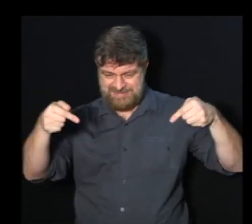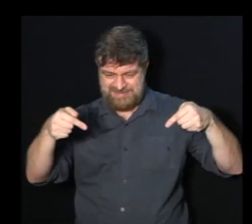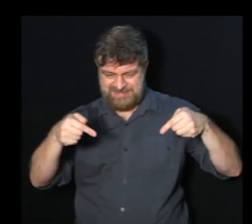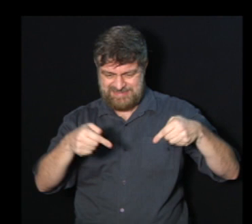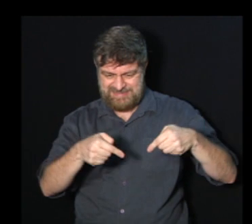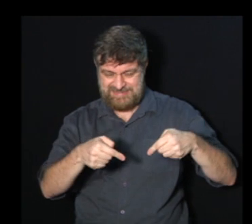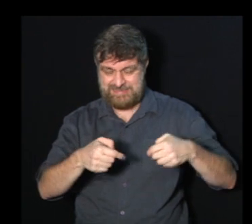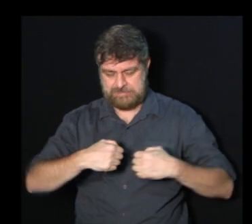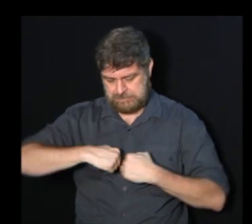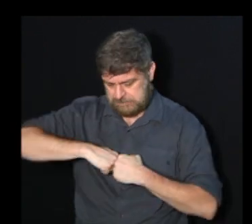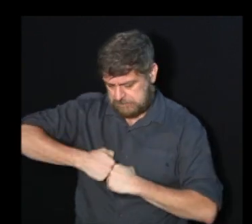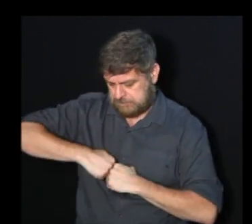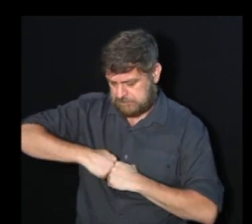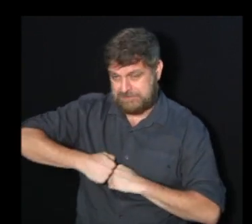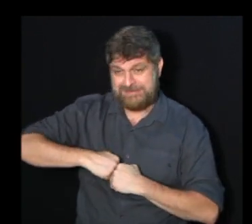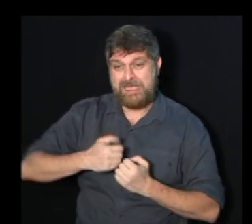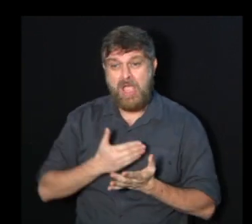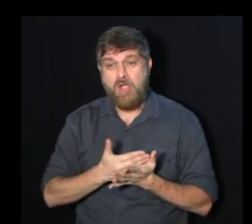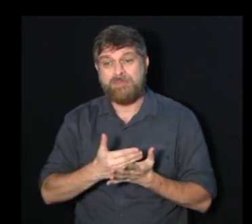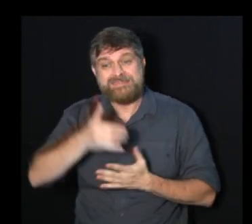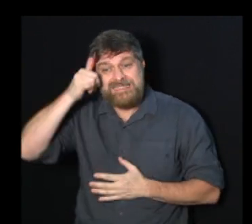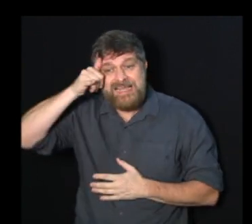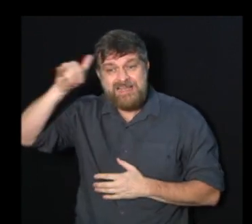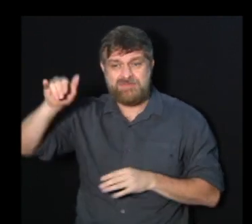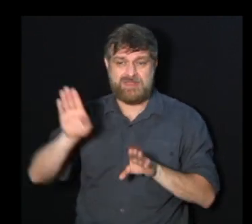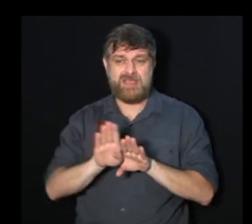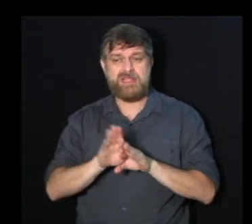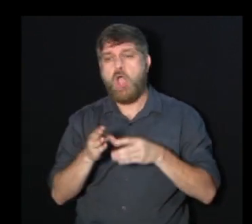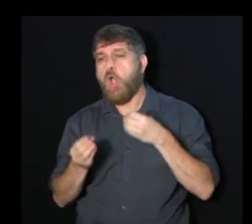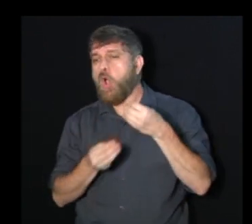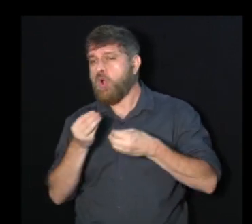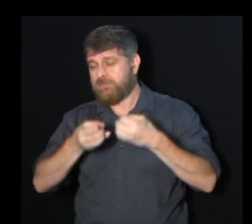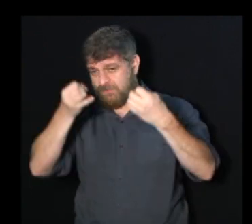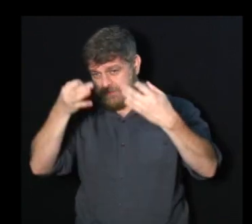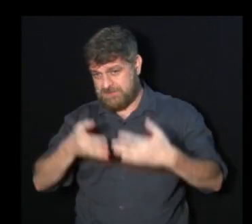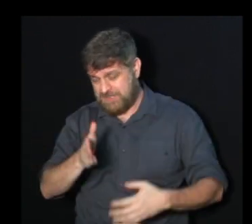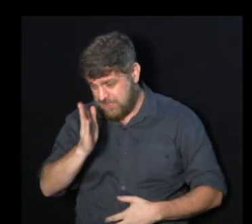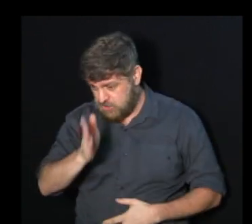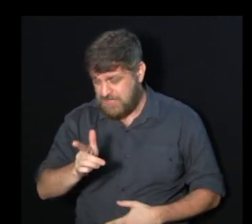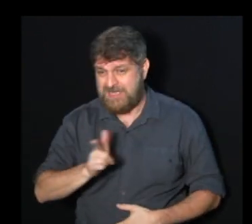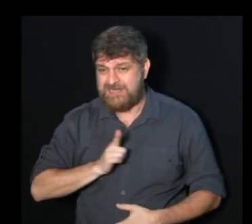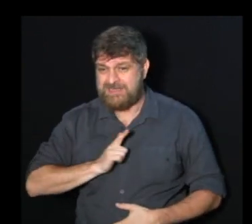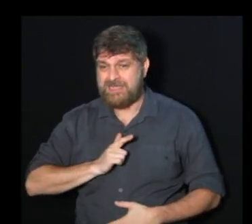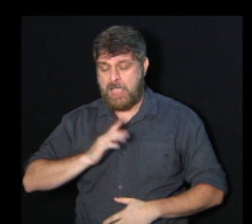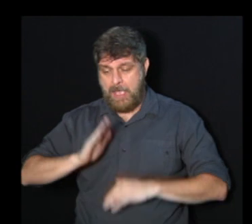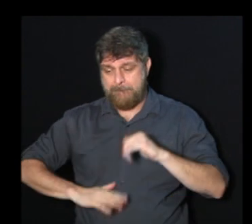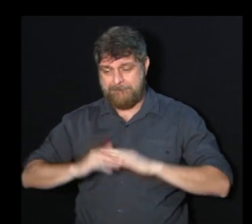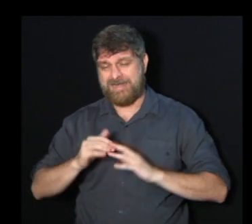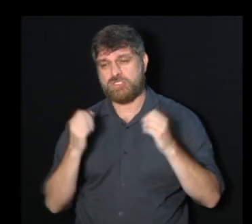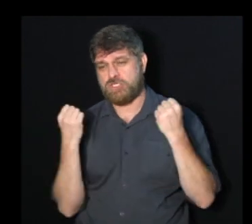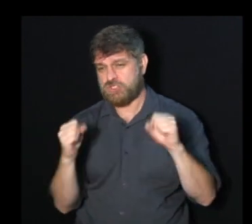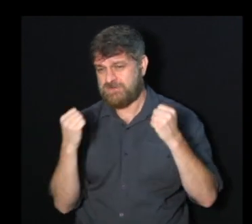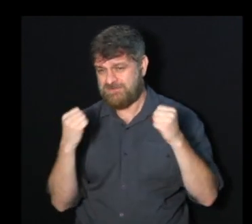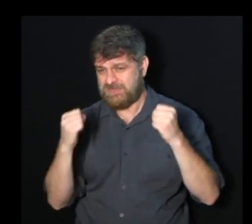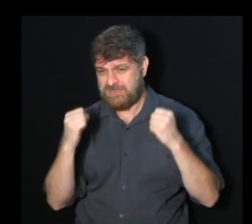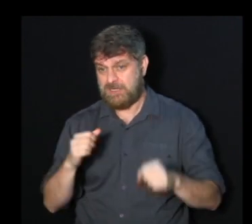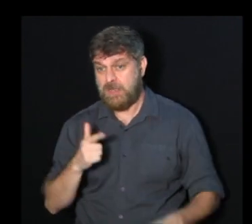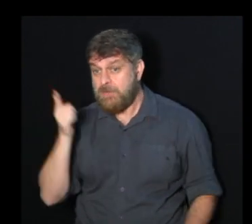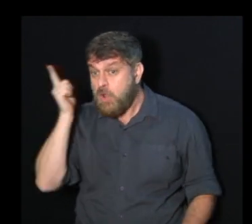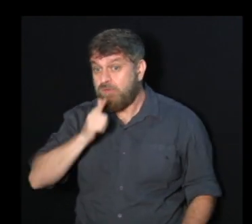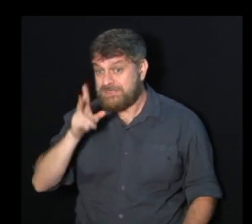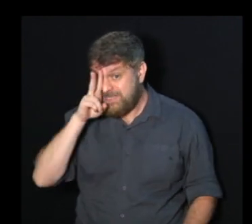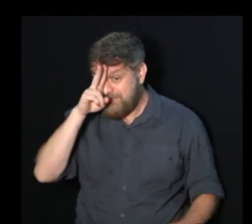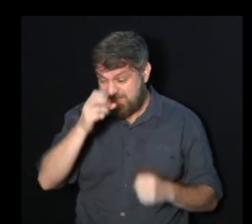pessoa e começar a prevenir. E a prevenção que a gente já te falou é manter uma atividade física, se possível, de força, tá